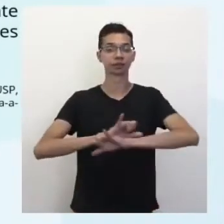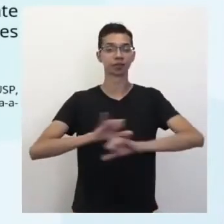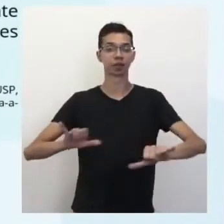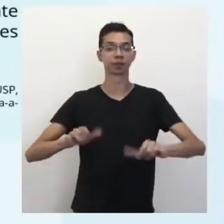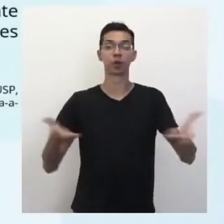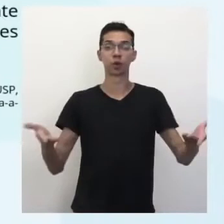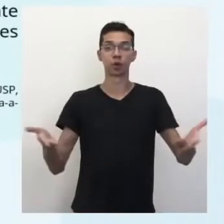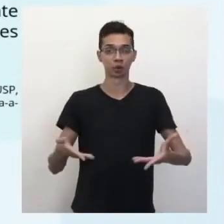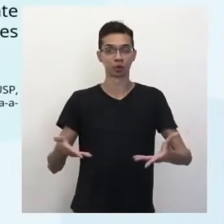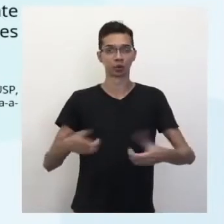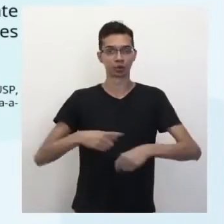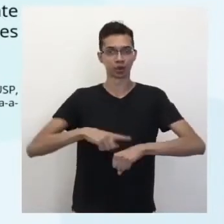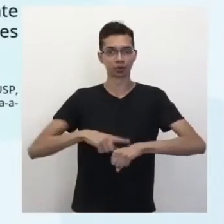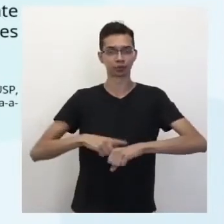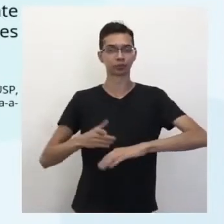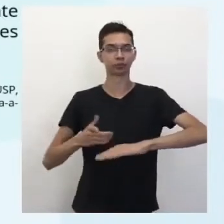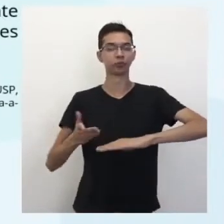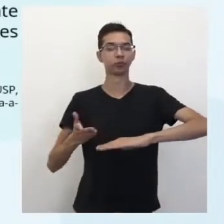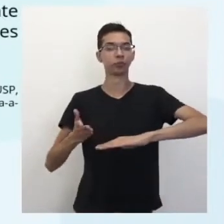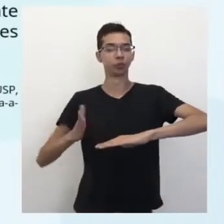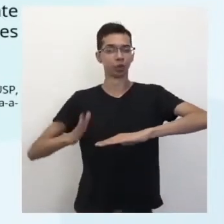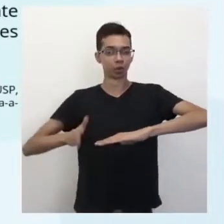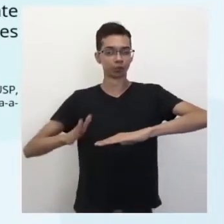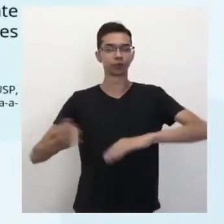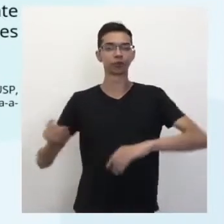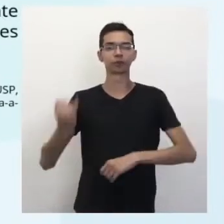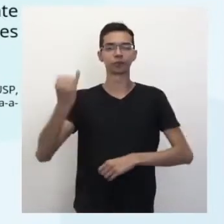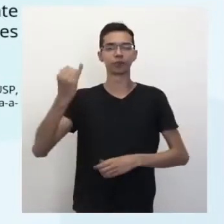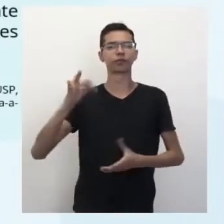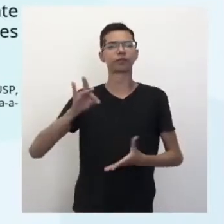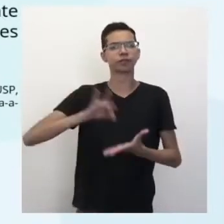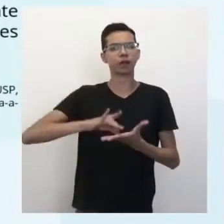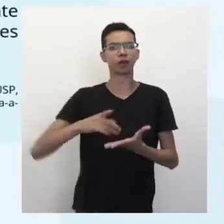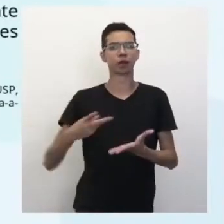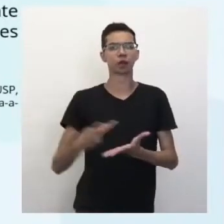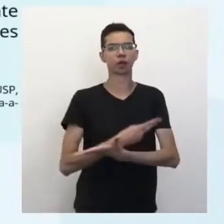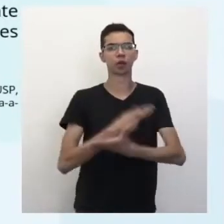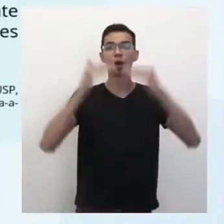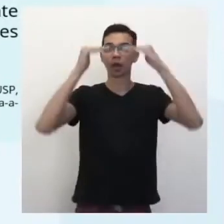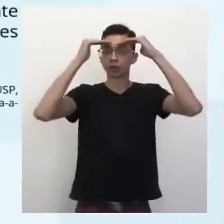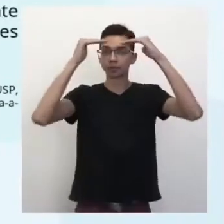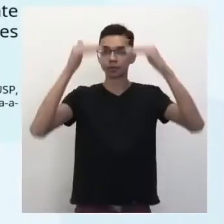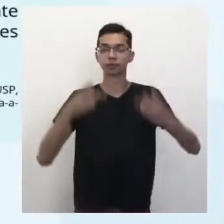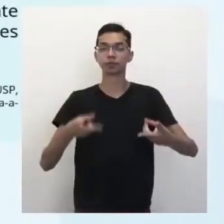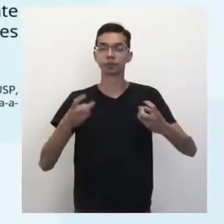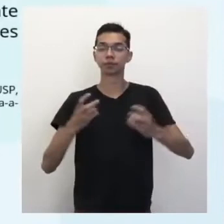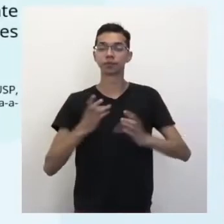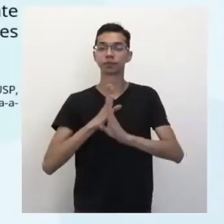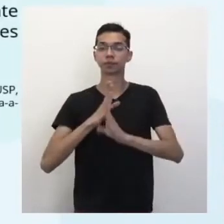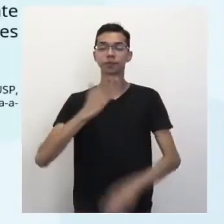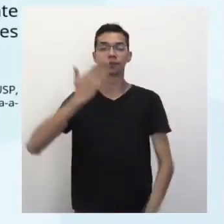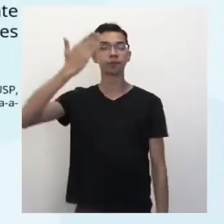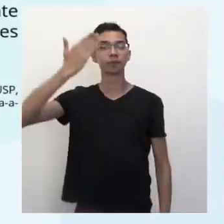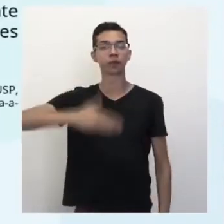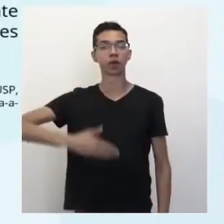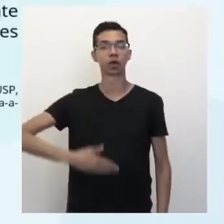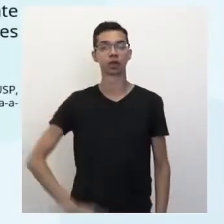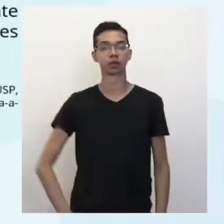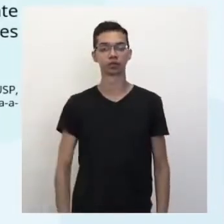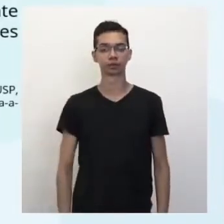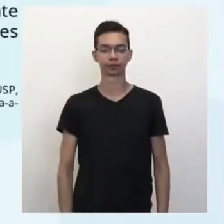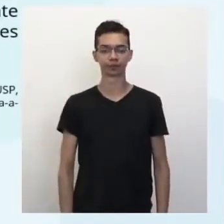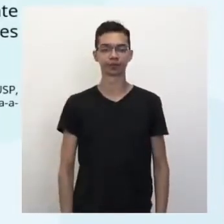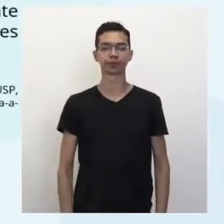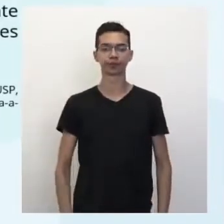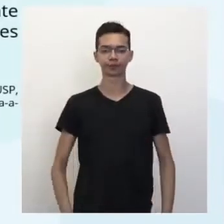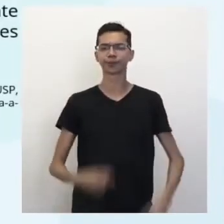importante que os fatos, que a verdade factual seja respeitada e seja identificada. Inclusive, para tentar furar as